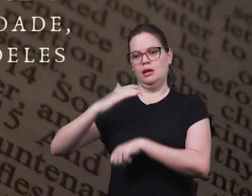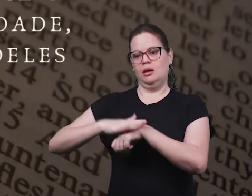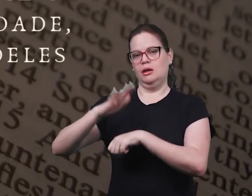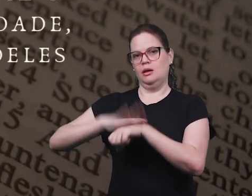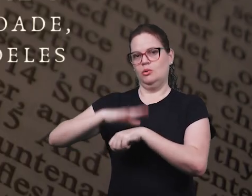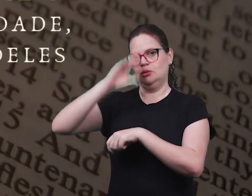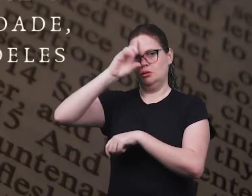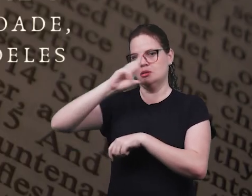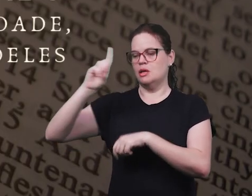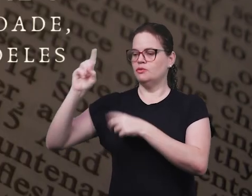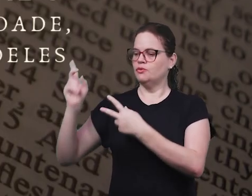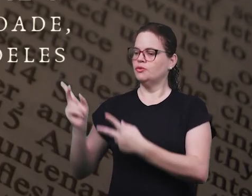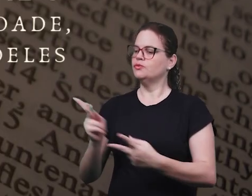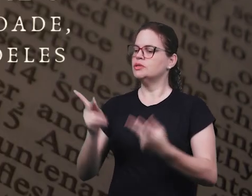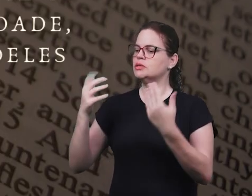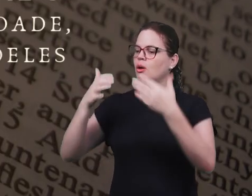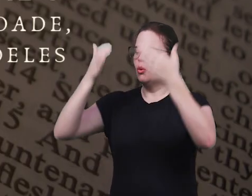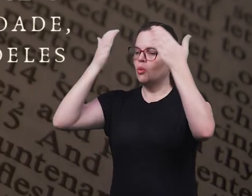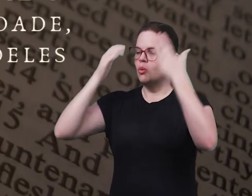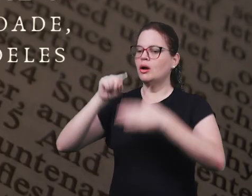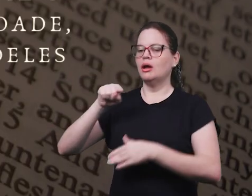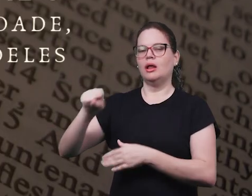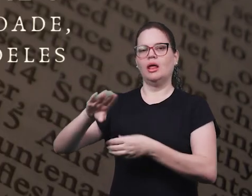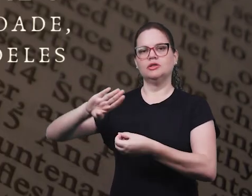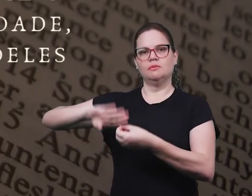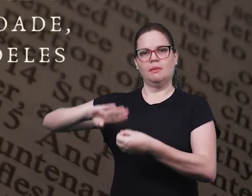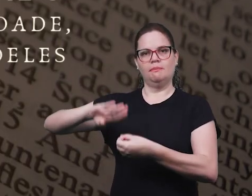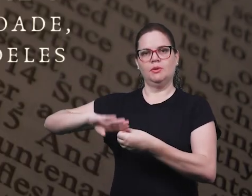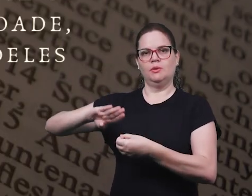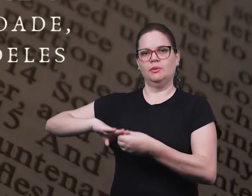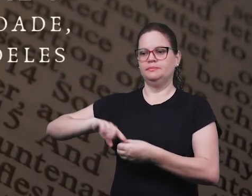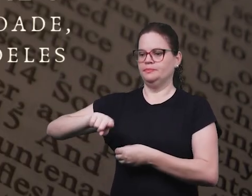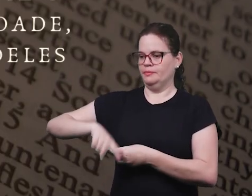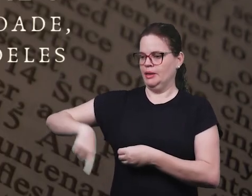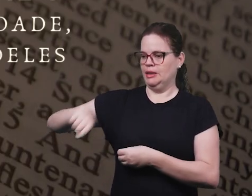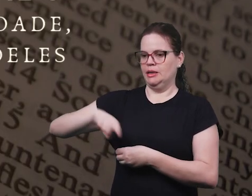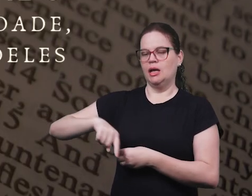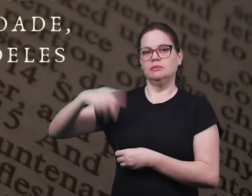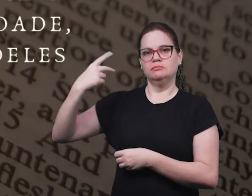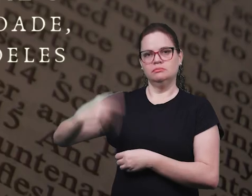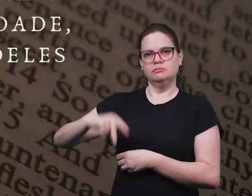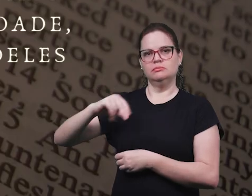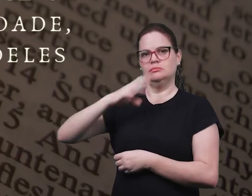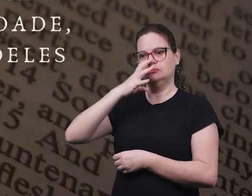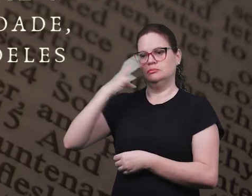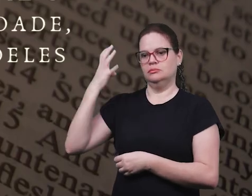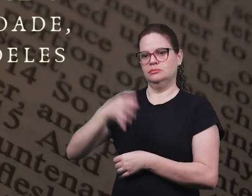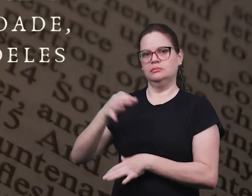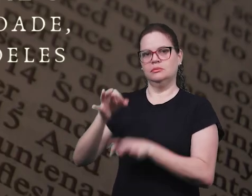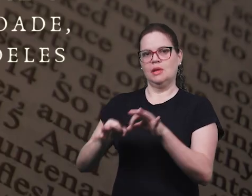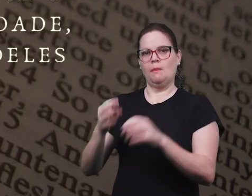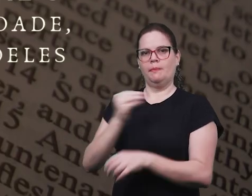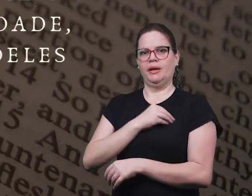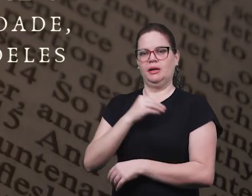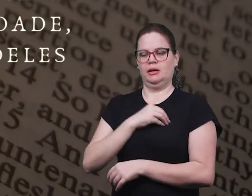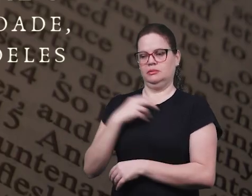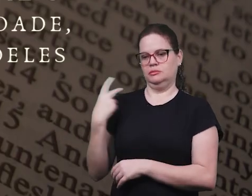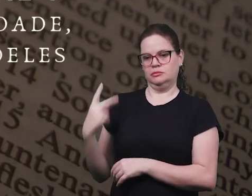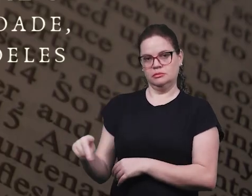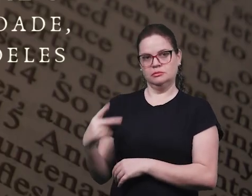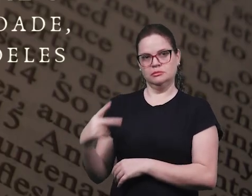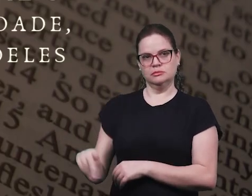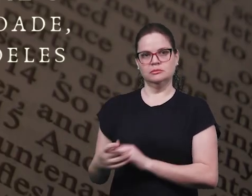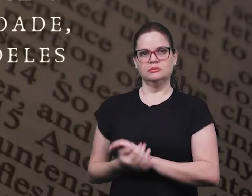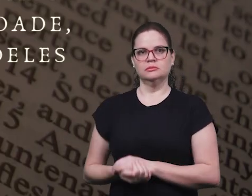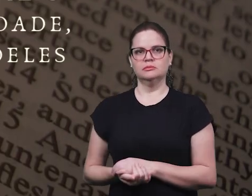rei de Babilônia e esta nação, diz o Senhor, castigando a sua impiedade.